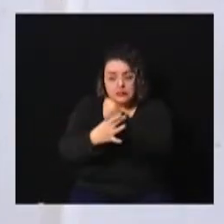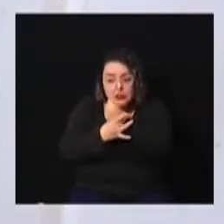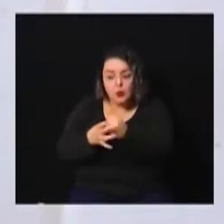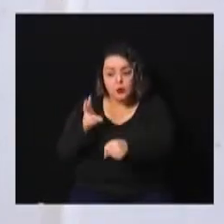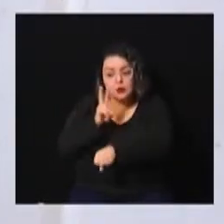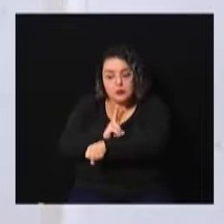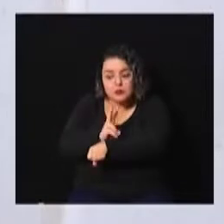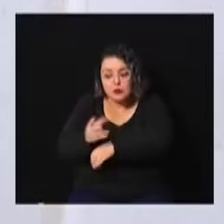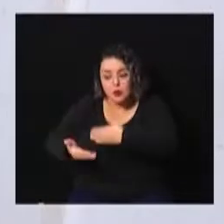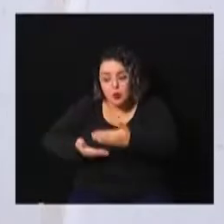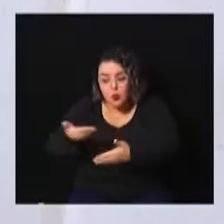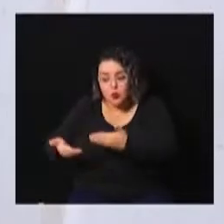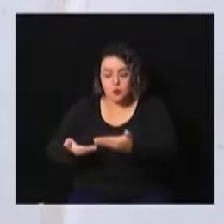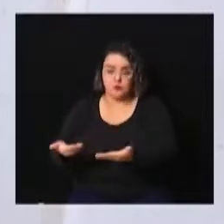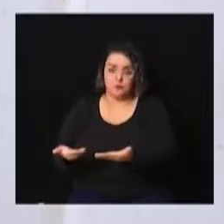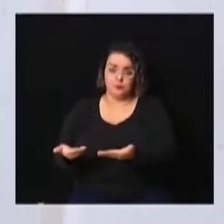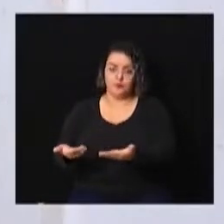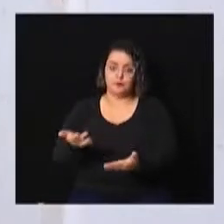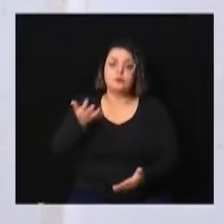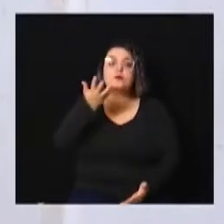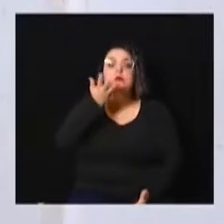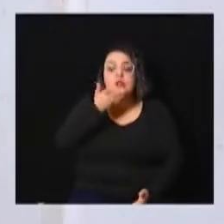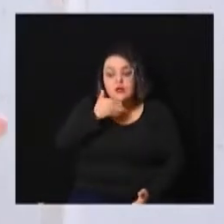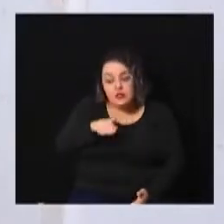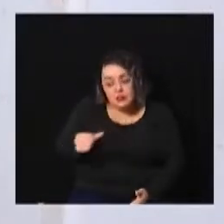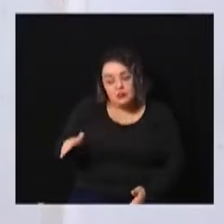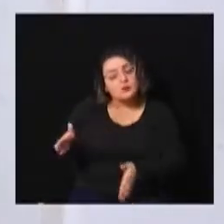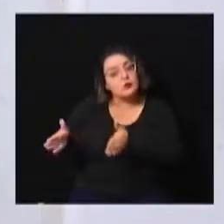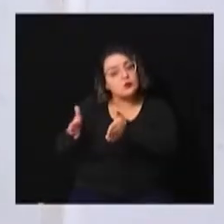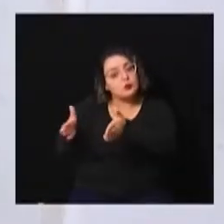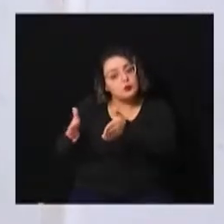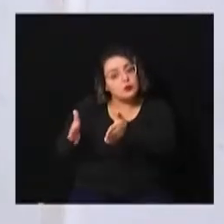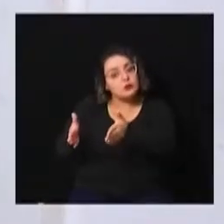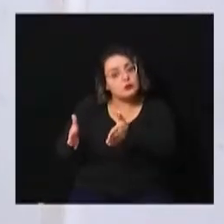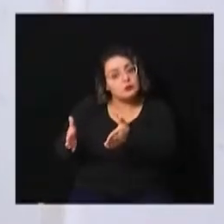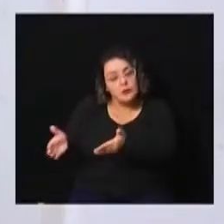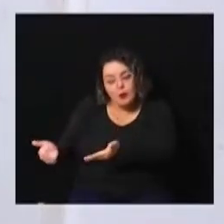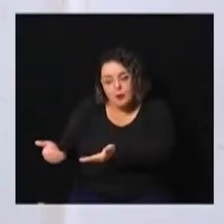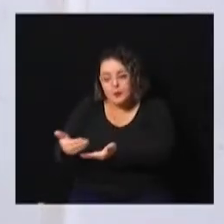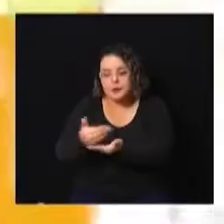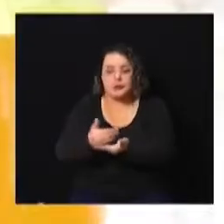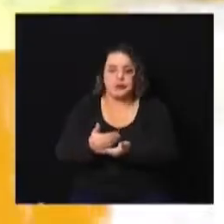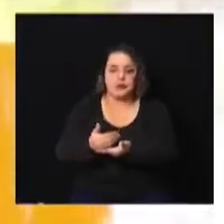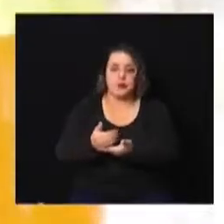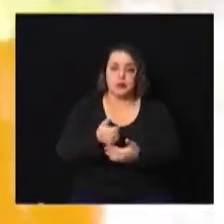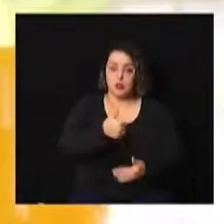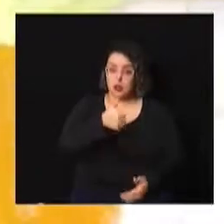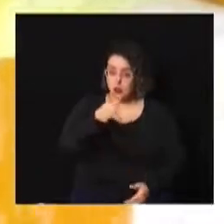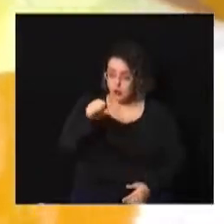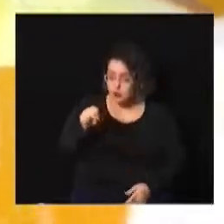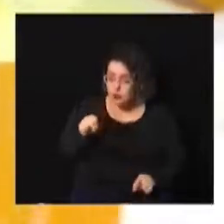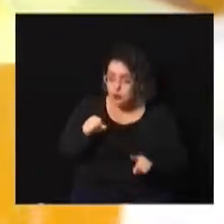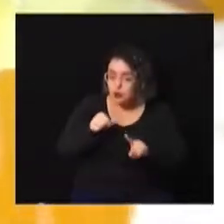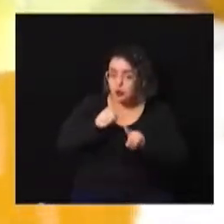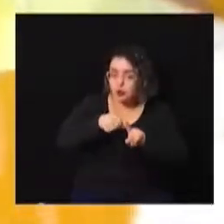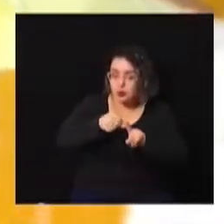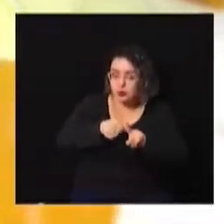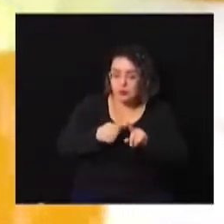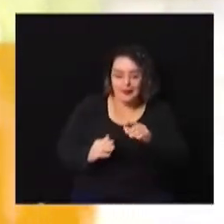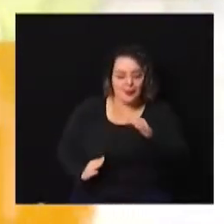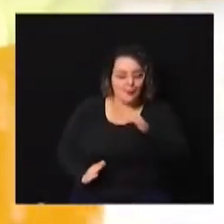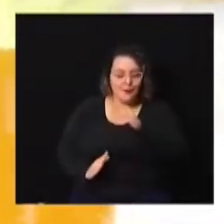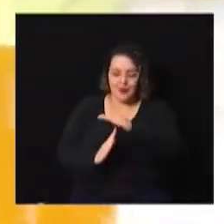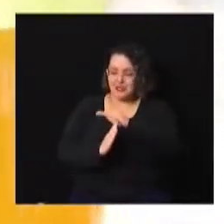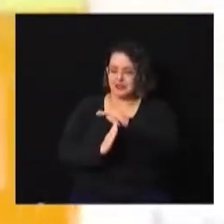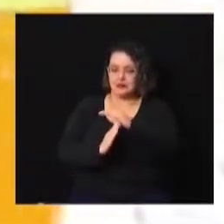de cuidado, que aquela criança vai ter no período que ficar acolhida. 18 meses. Este é o